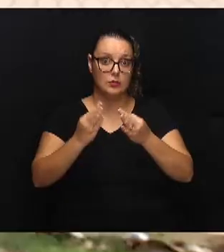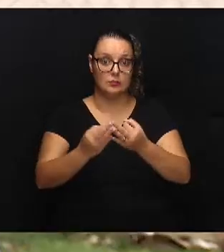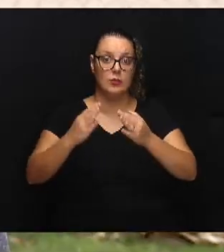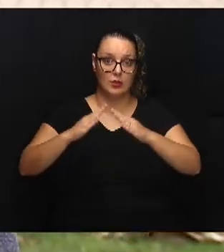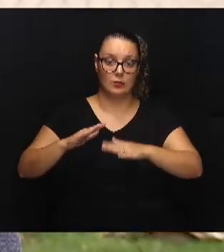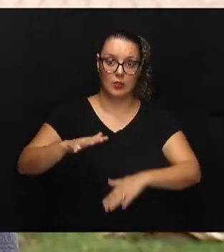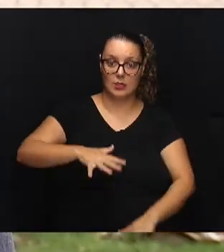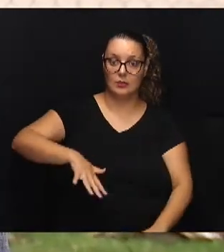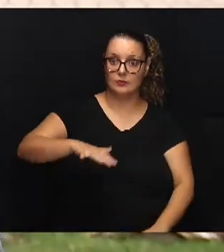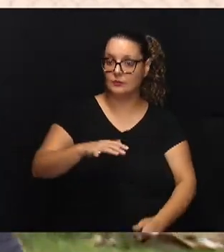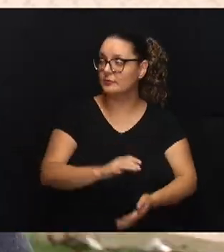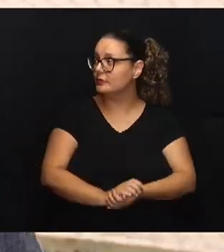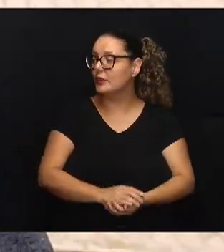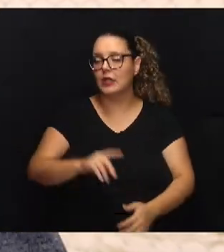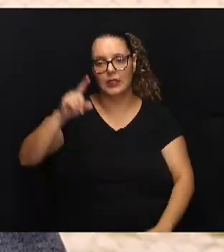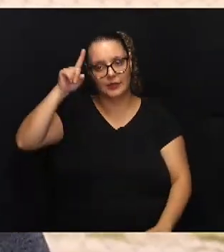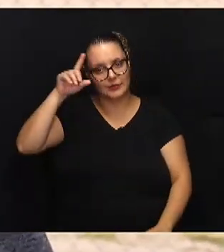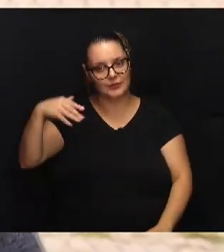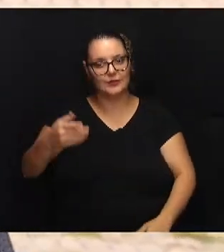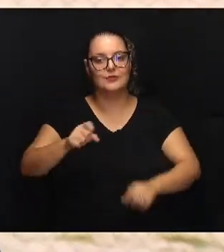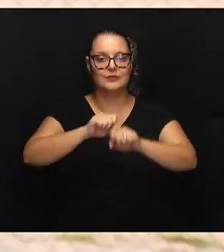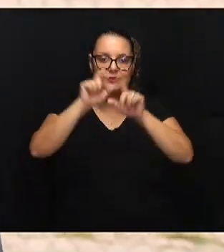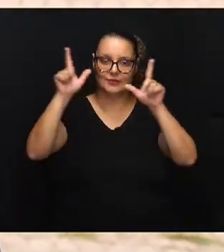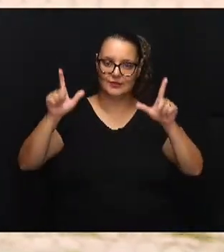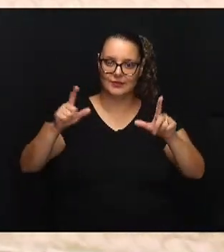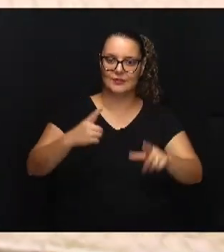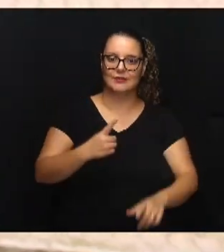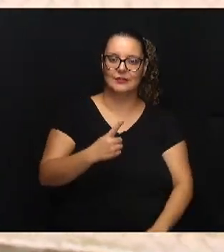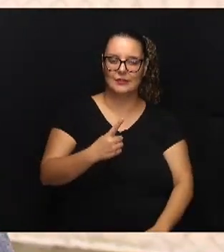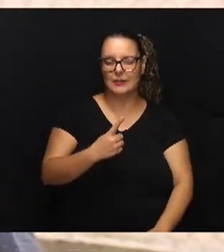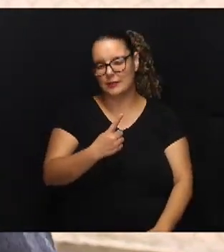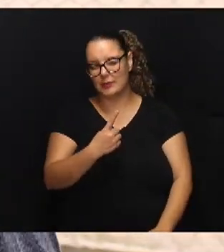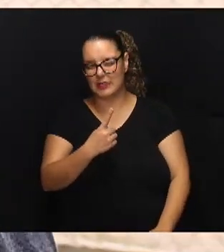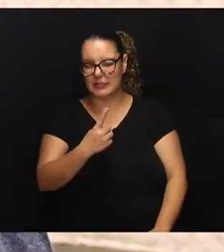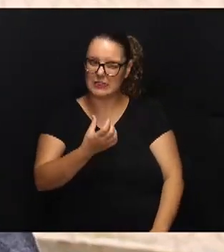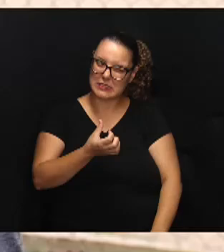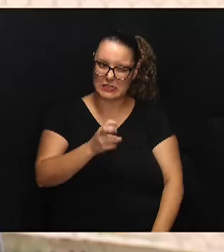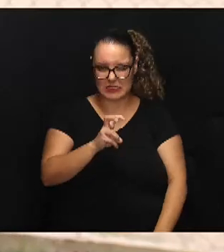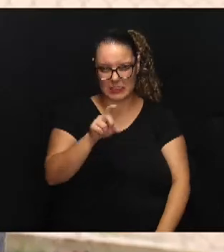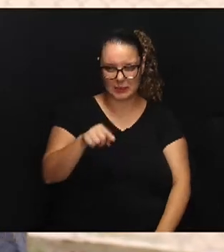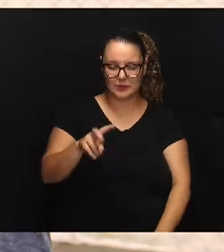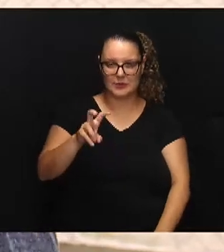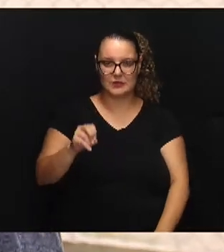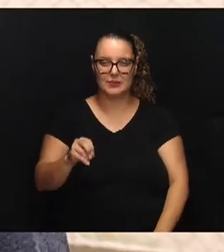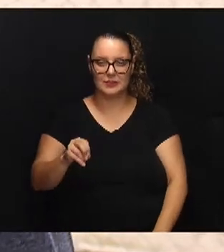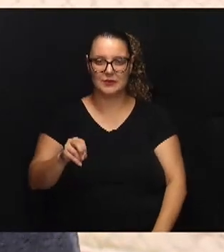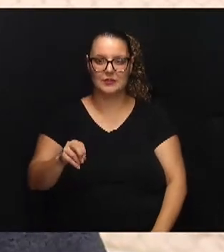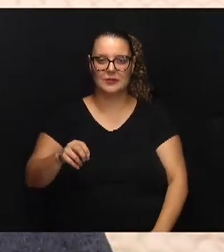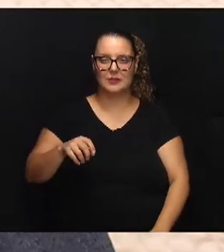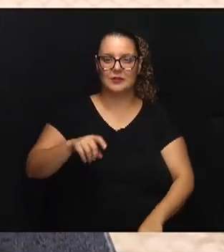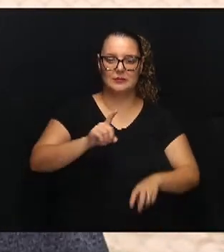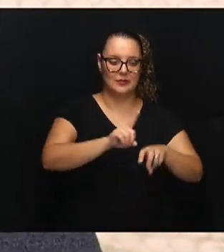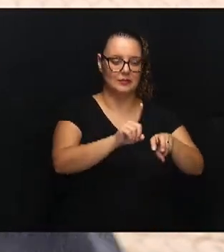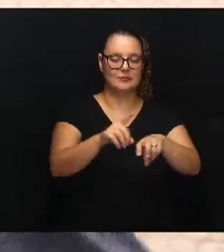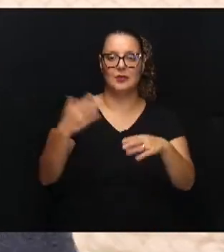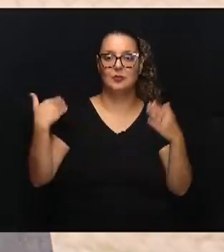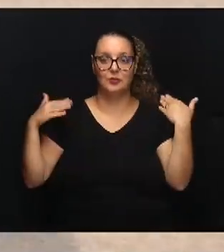aqui na região. Todo dia de manhã, 5:50 eu vou lá, trago a minha cadelinha para passear,